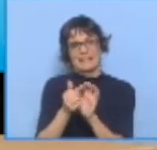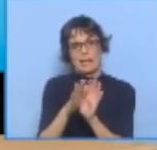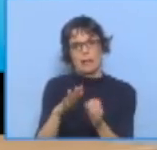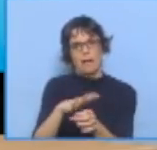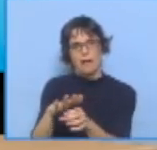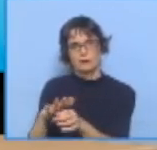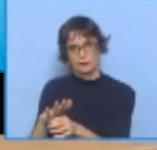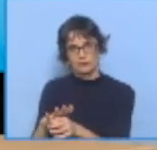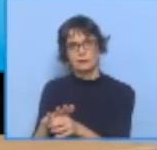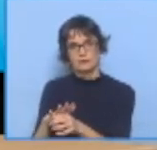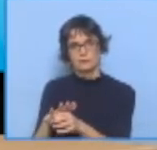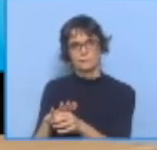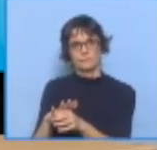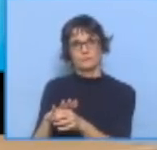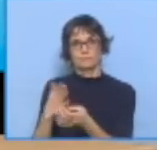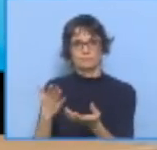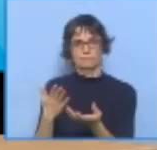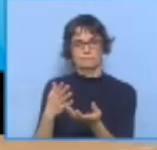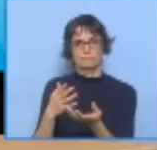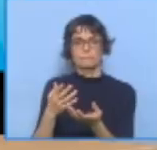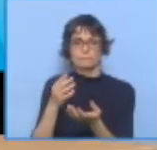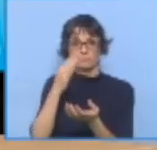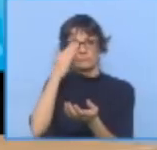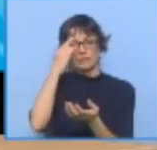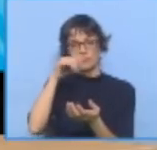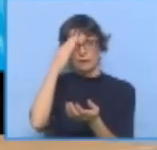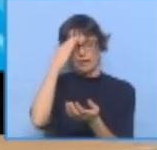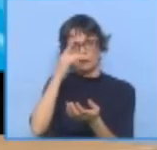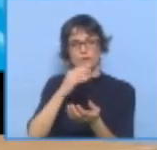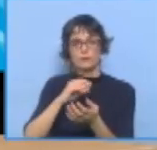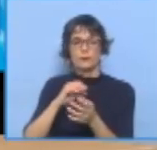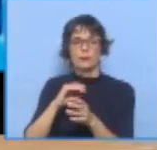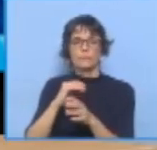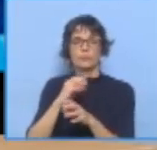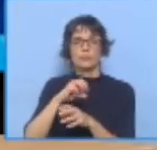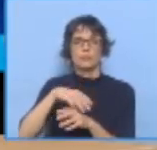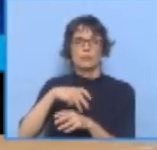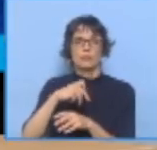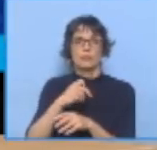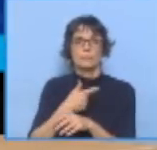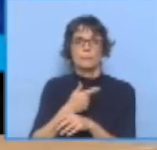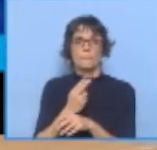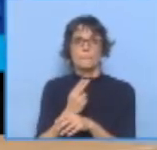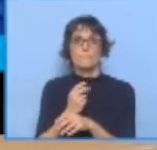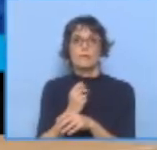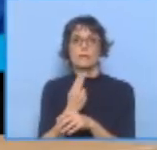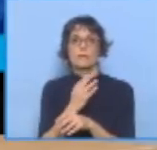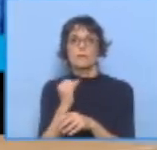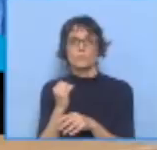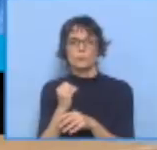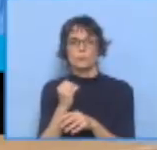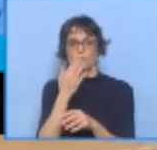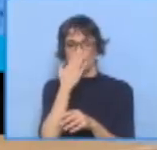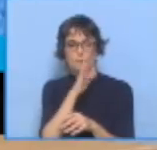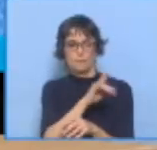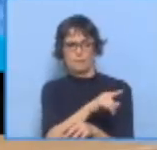Daí que pensamos nós que São Mateus, em relação à sua comunidade e perante casos concretos que já existiam,